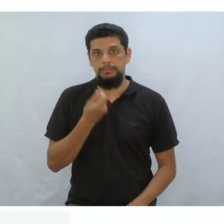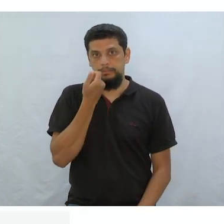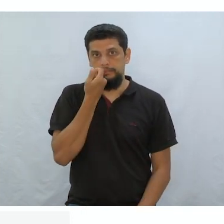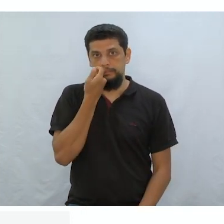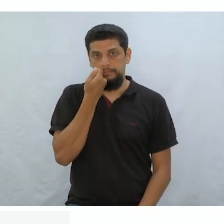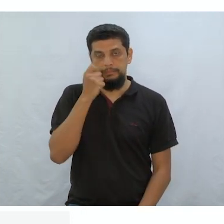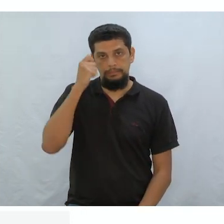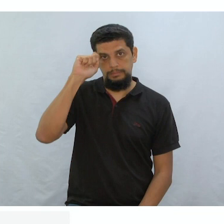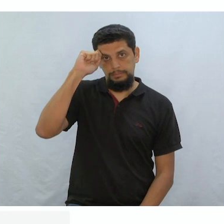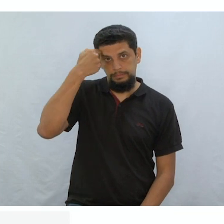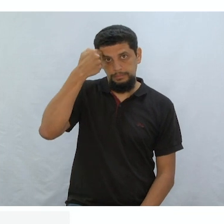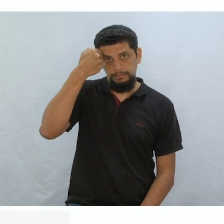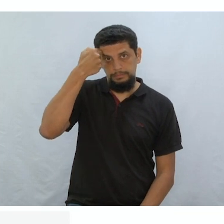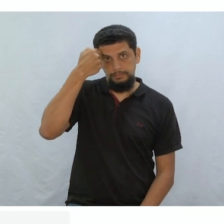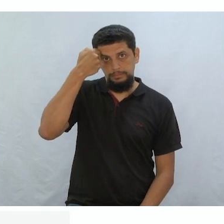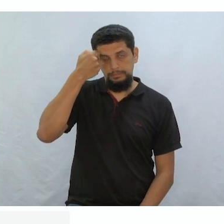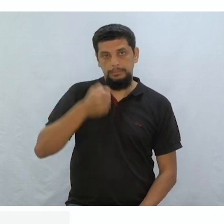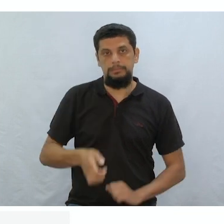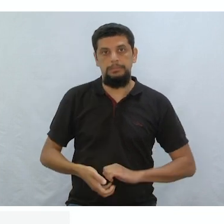Um lápis preto,